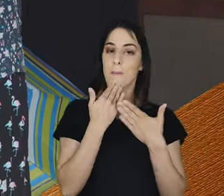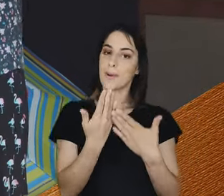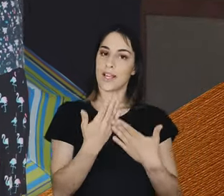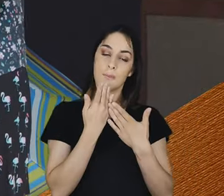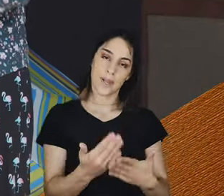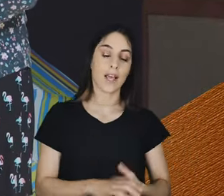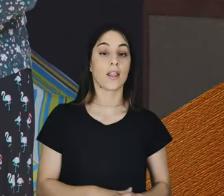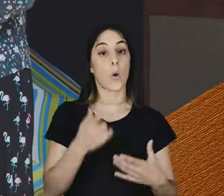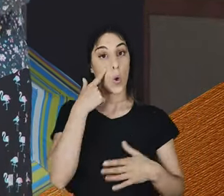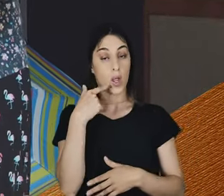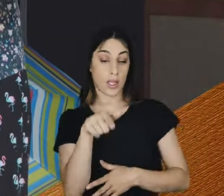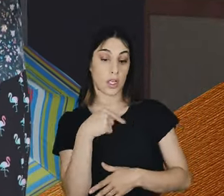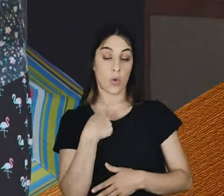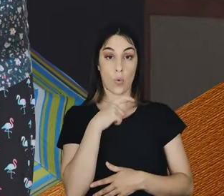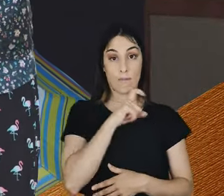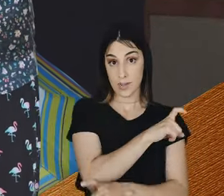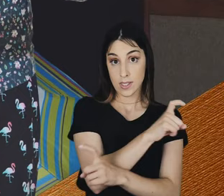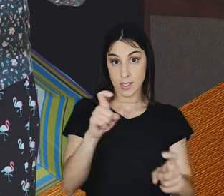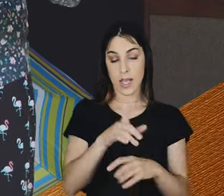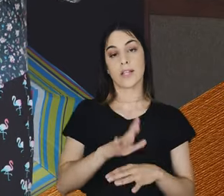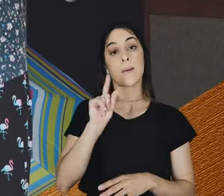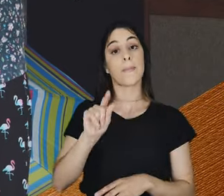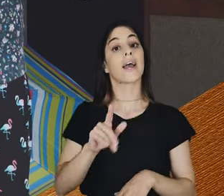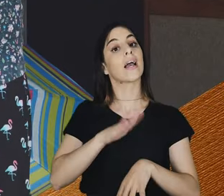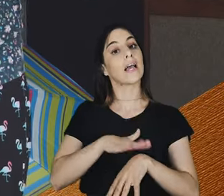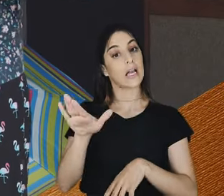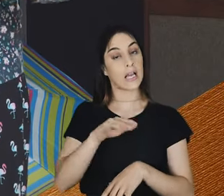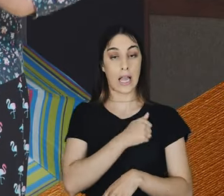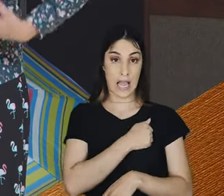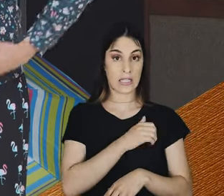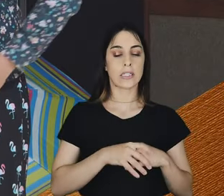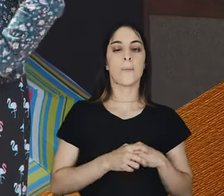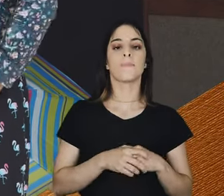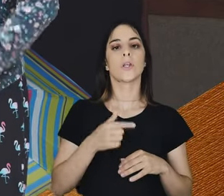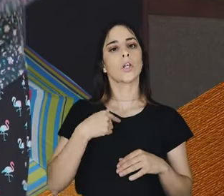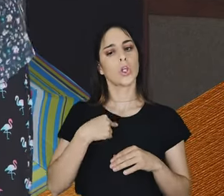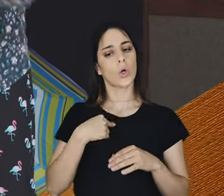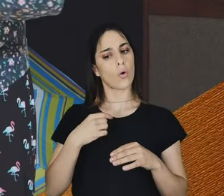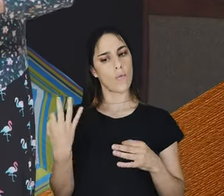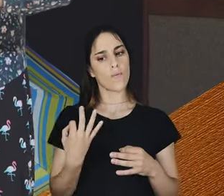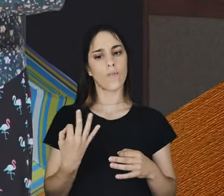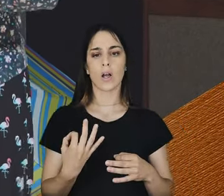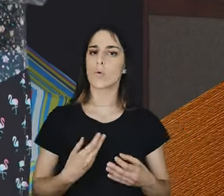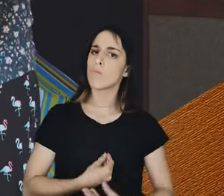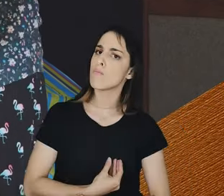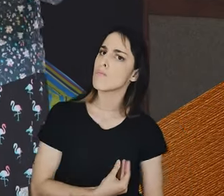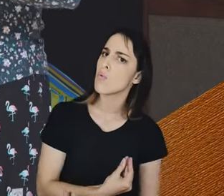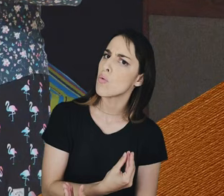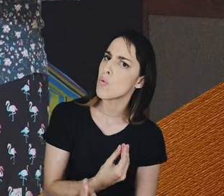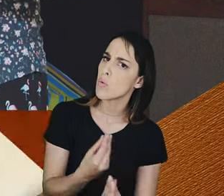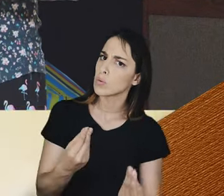Obrigado. Vou já avisar, e para lá para casa também, eu sou muito picuinhas com a minha roupa. Acho que me se pode até notar.